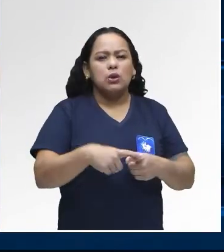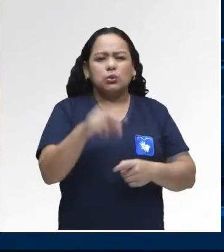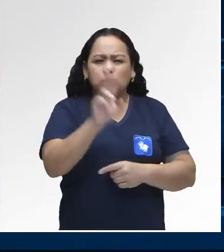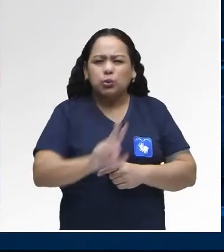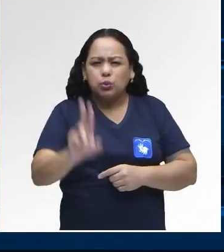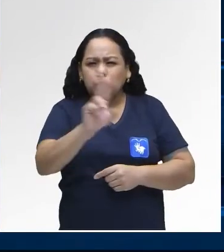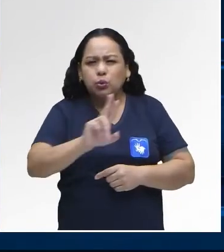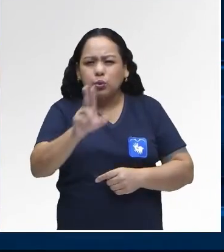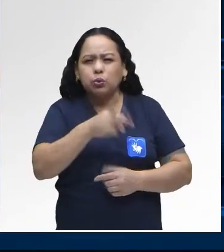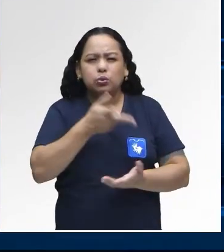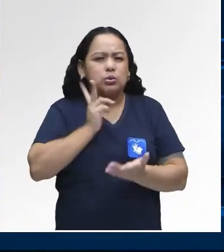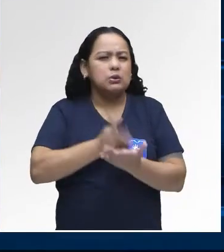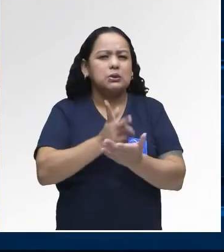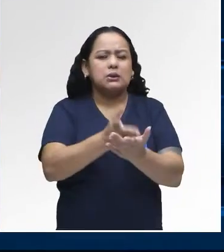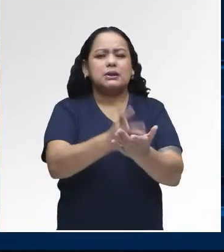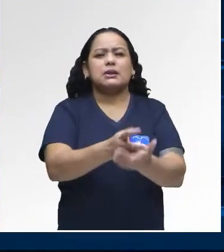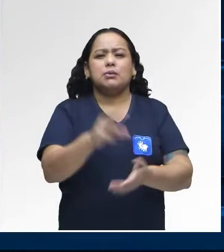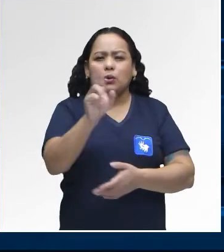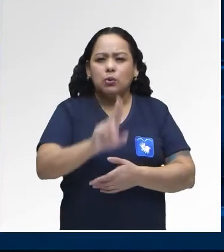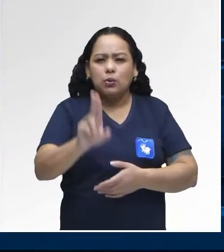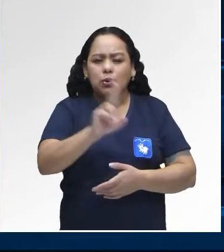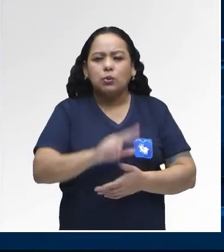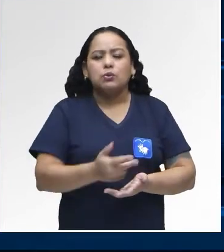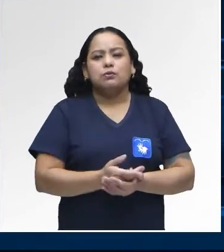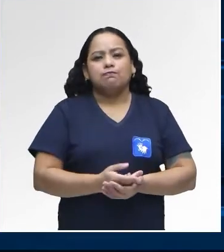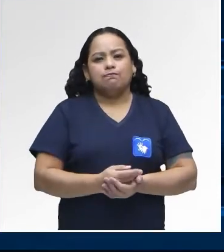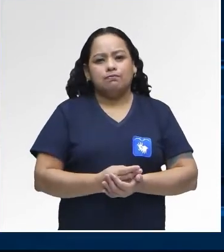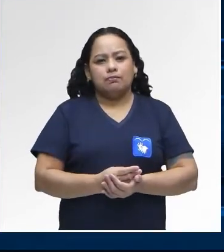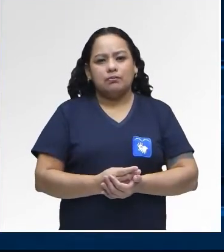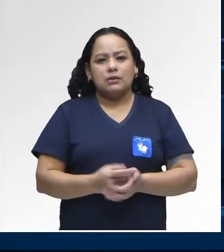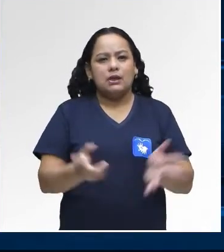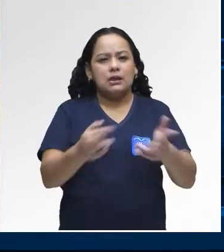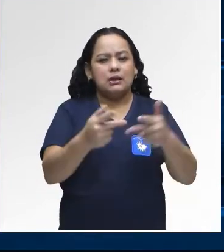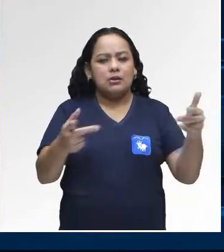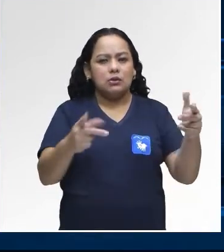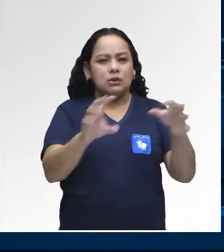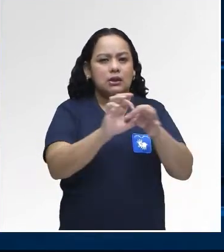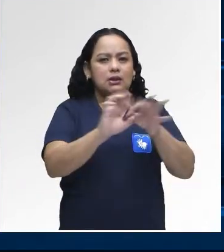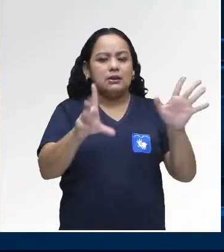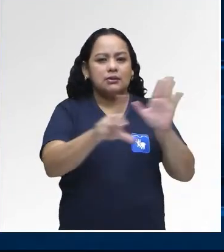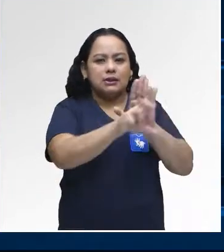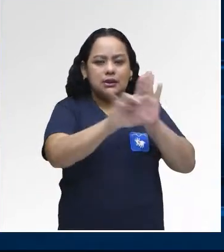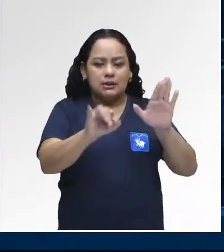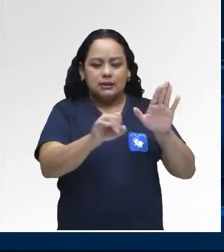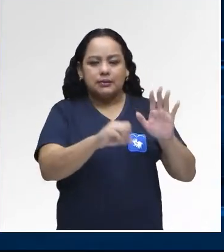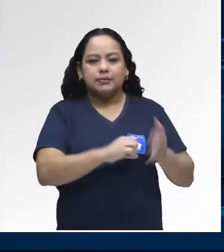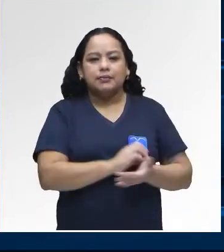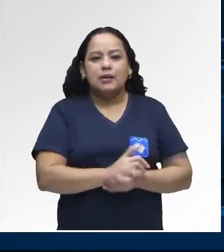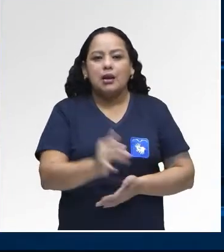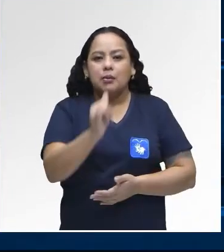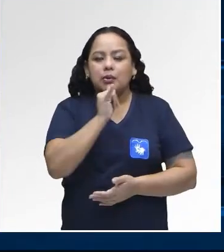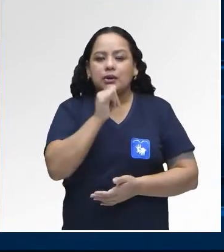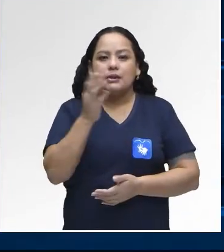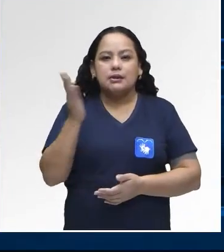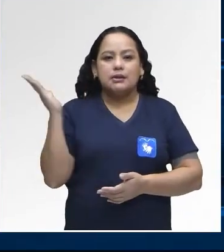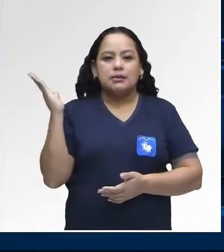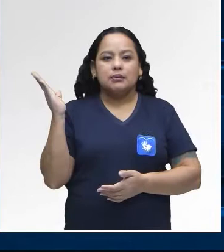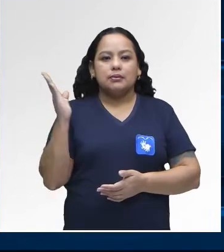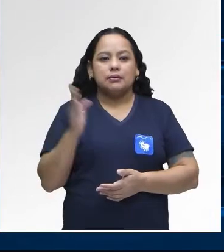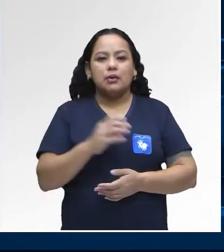uso exacerbado de drogas lícitas, por exemplo. Então, nós temos, por exemplo,